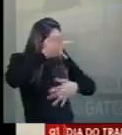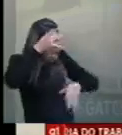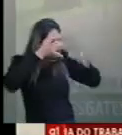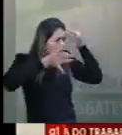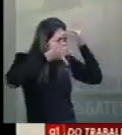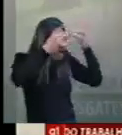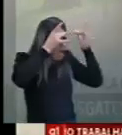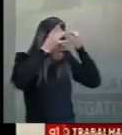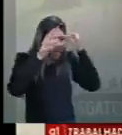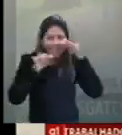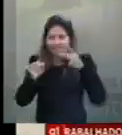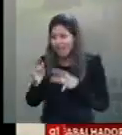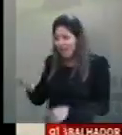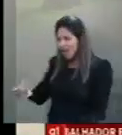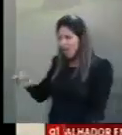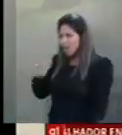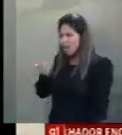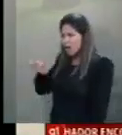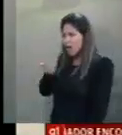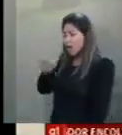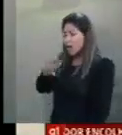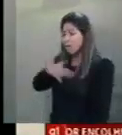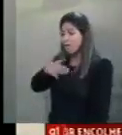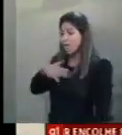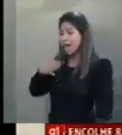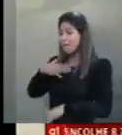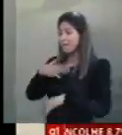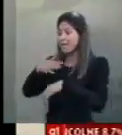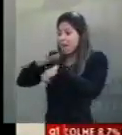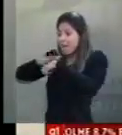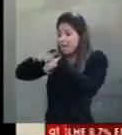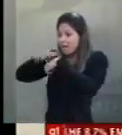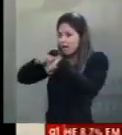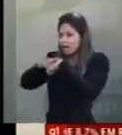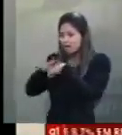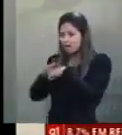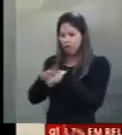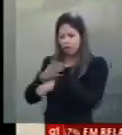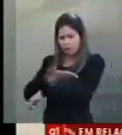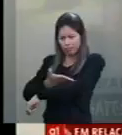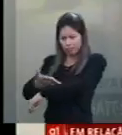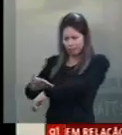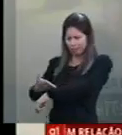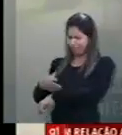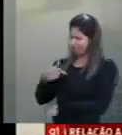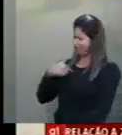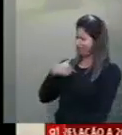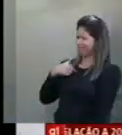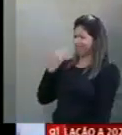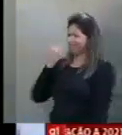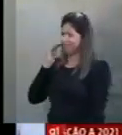relatando que era porque minha mão era branca. Aí eu ainda fiquei assim, será que eu estou entendendo o que ela está querendo me